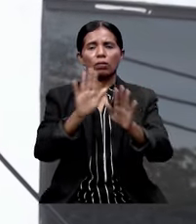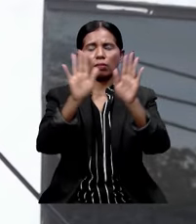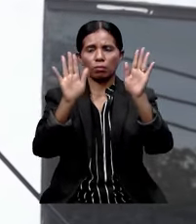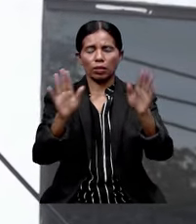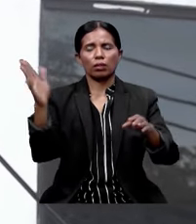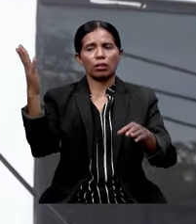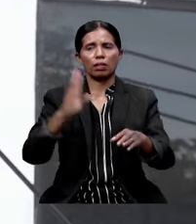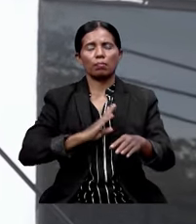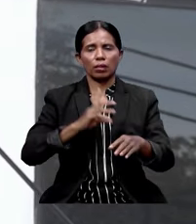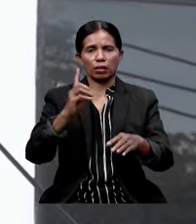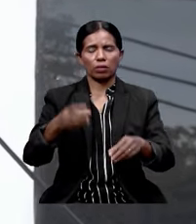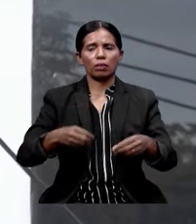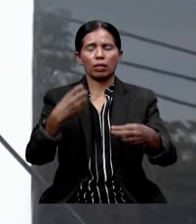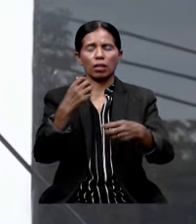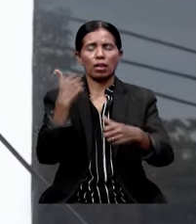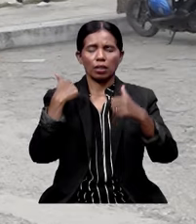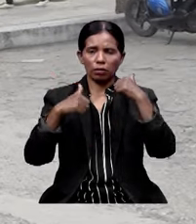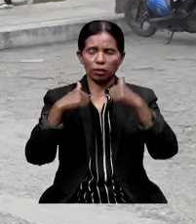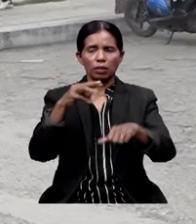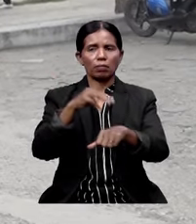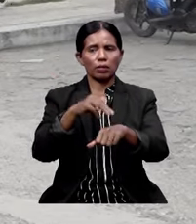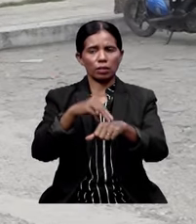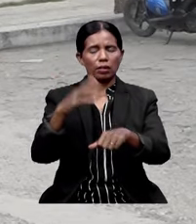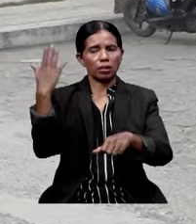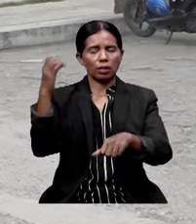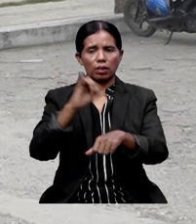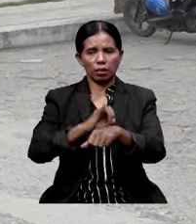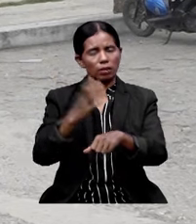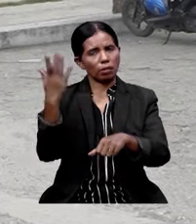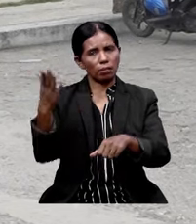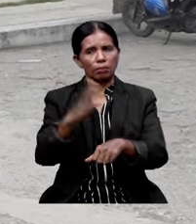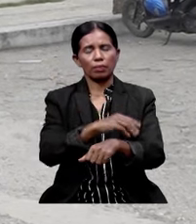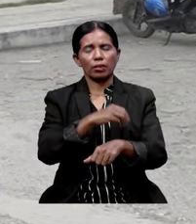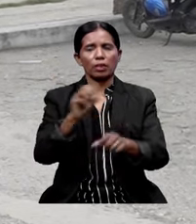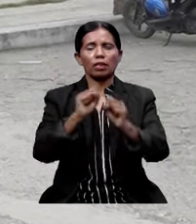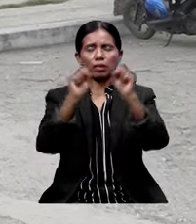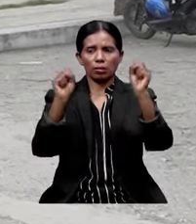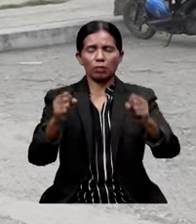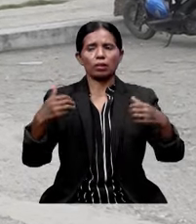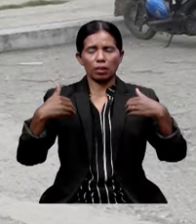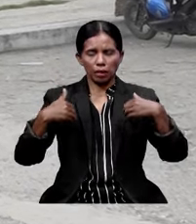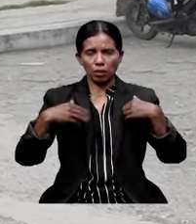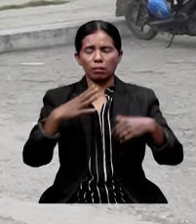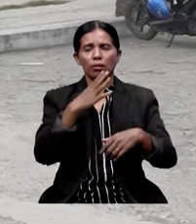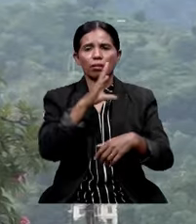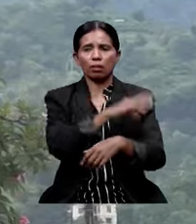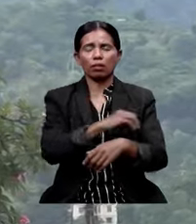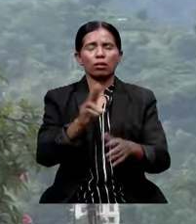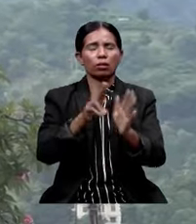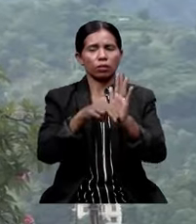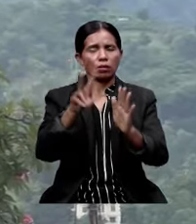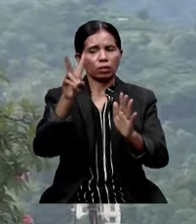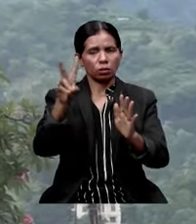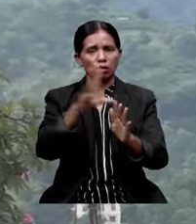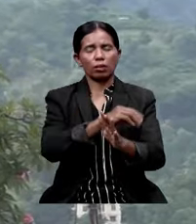nian hori prejudica atividade misa iha paroquia refere. Alen dene iha loron sábado mos acontece ahi matelakan durante oras rua iha